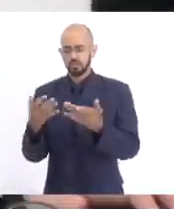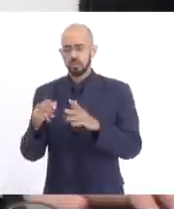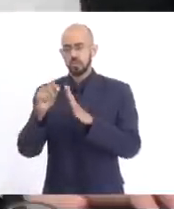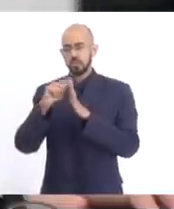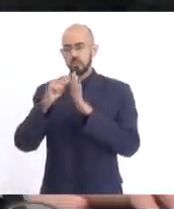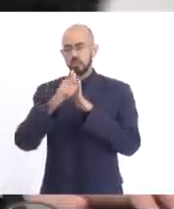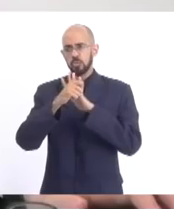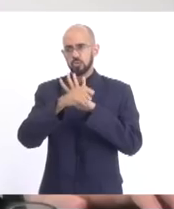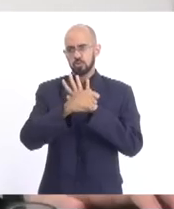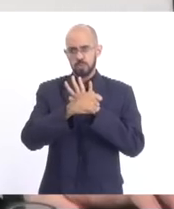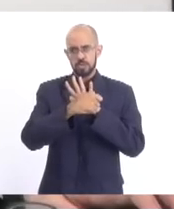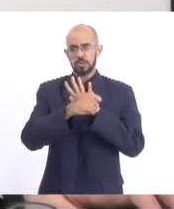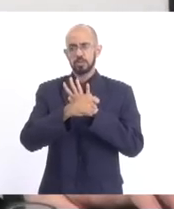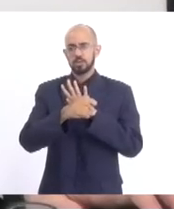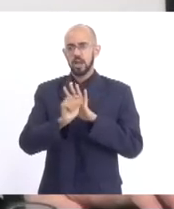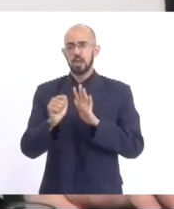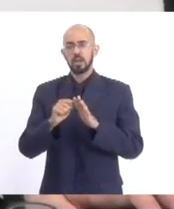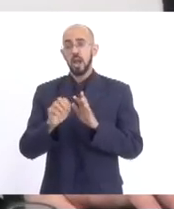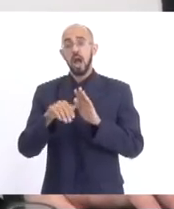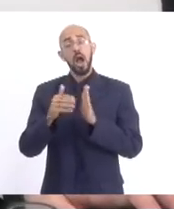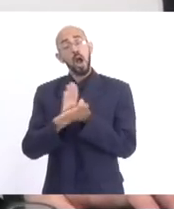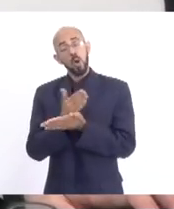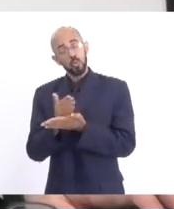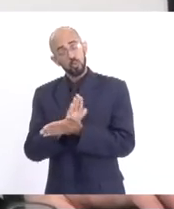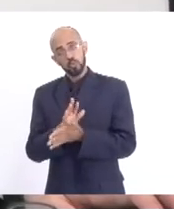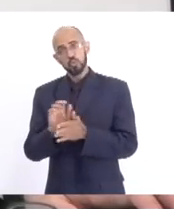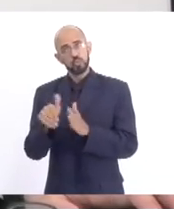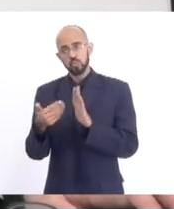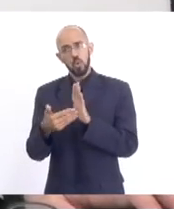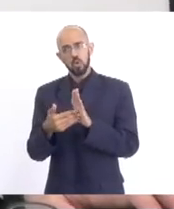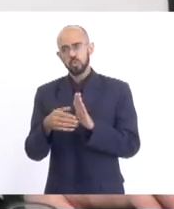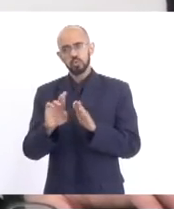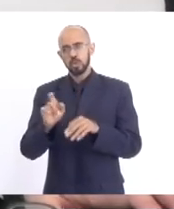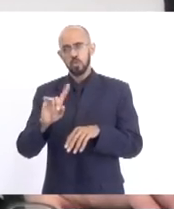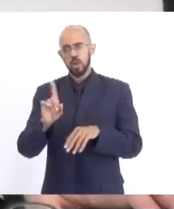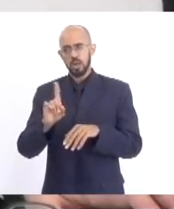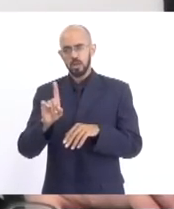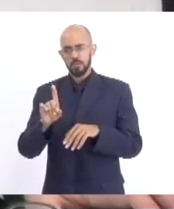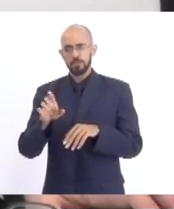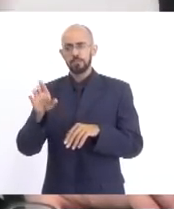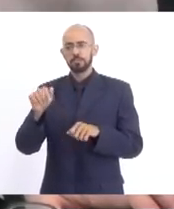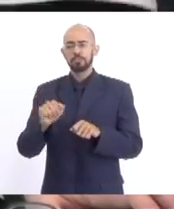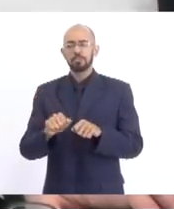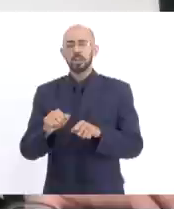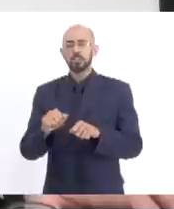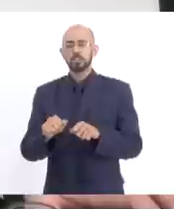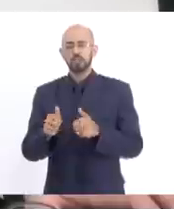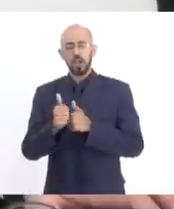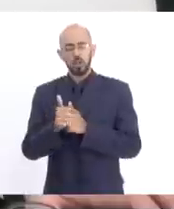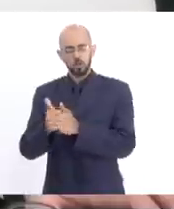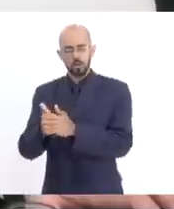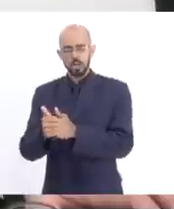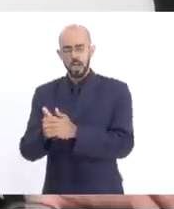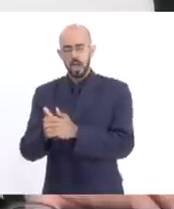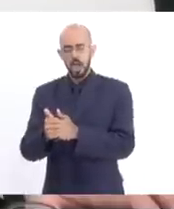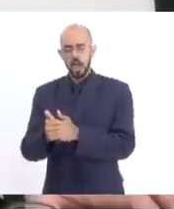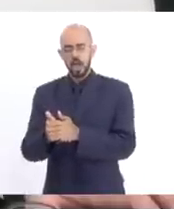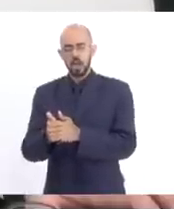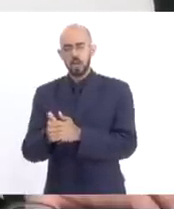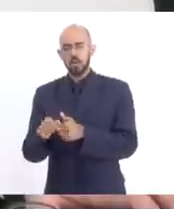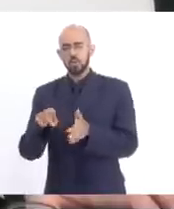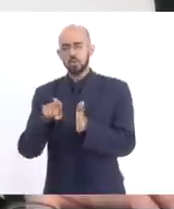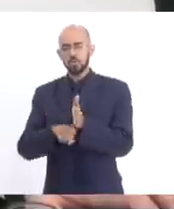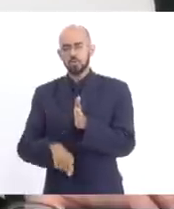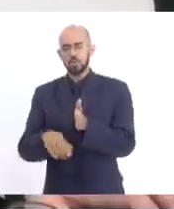todos, para que se tenha um acompanhamento da renúncia fiscal que é feita. É claro que, quando se fala de